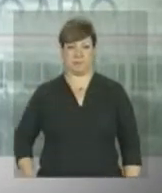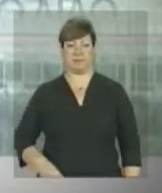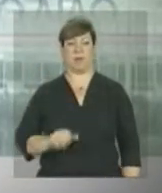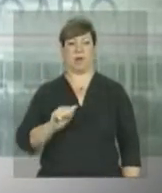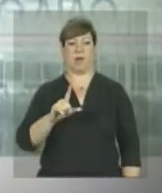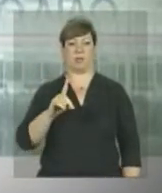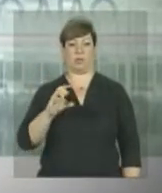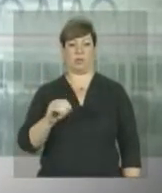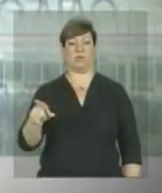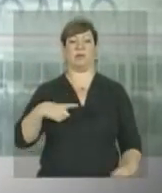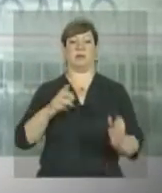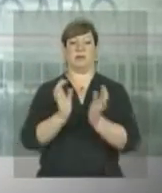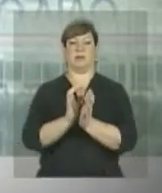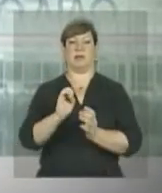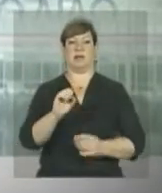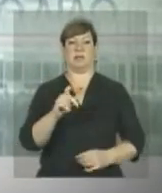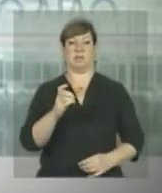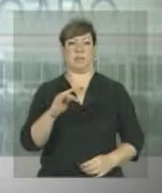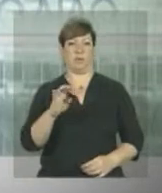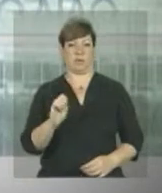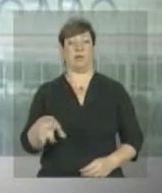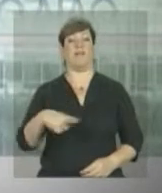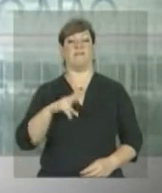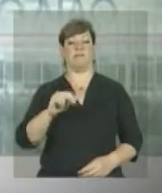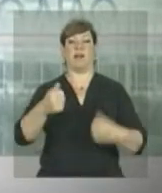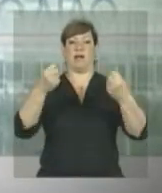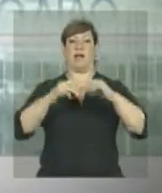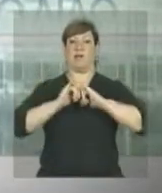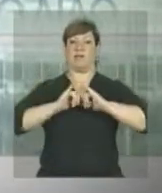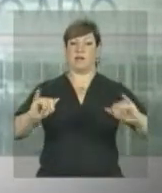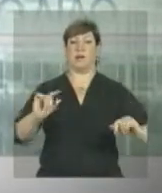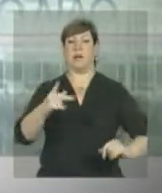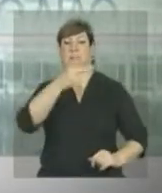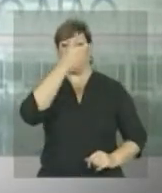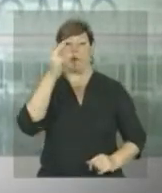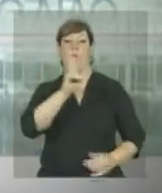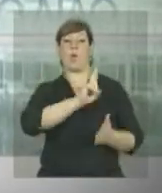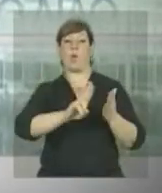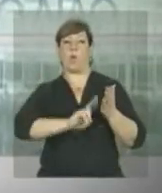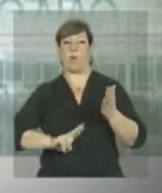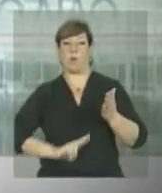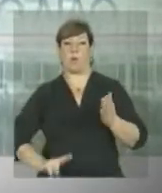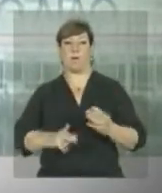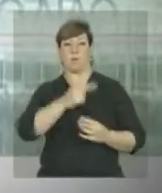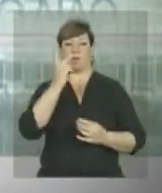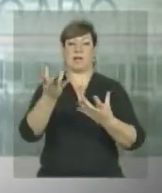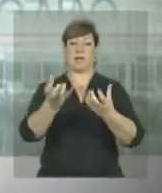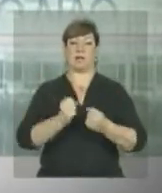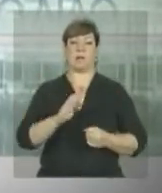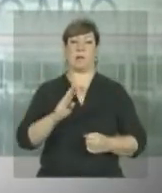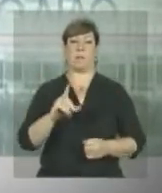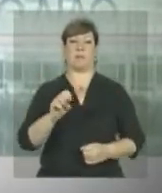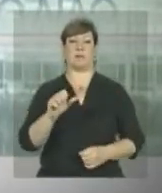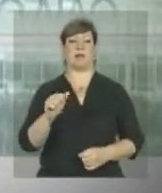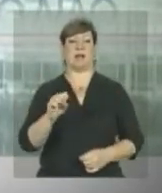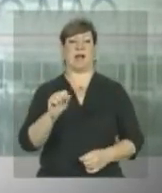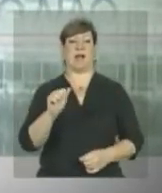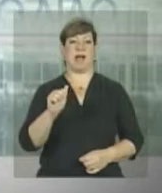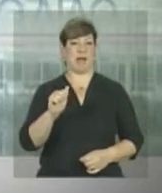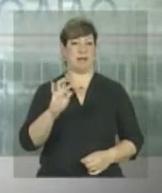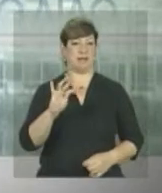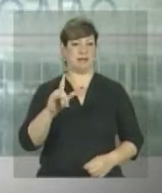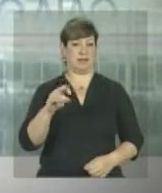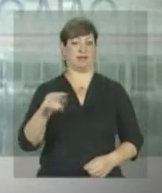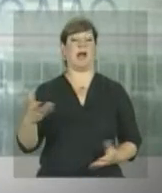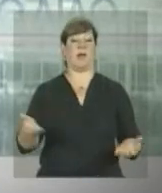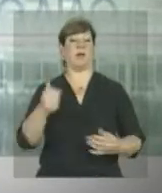Rebelo. Ele vai anunciar os nomes dos novos contemplados com o programa Bolsa Atleta. De São Paulo, vamos então conversar ao